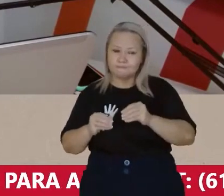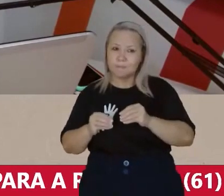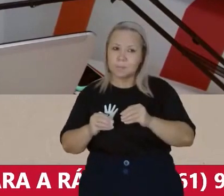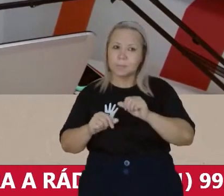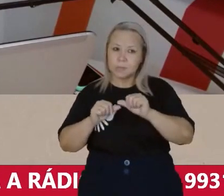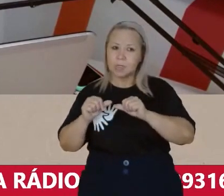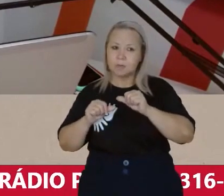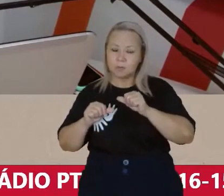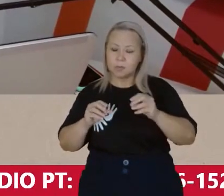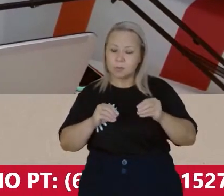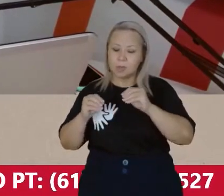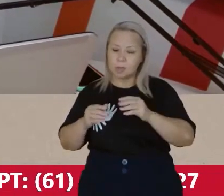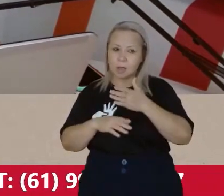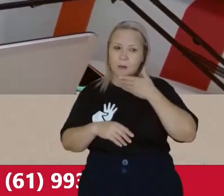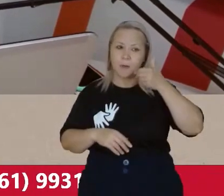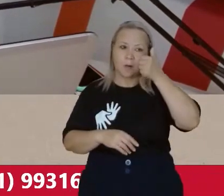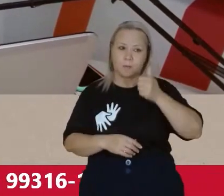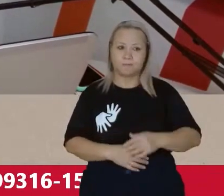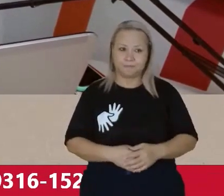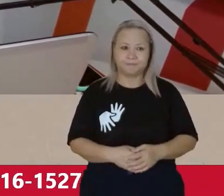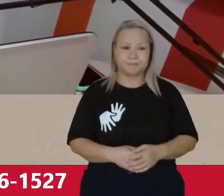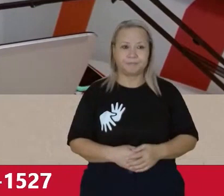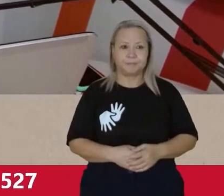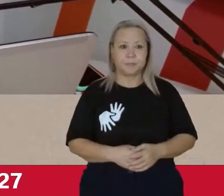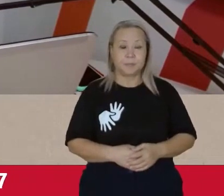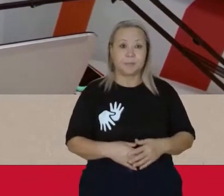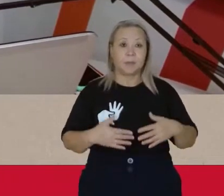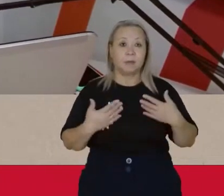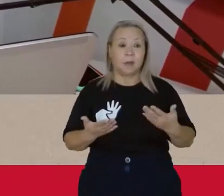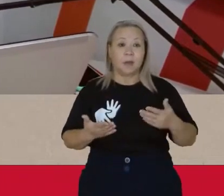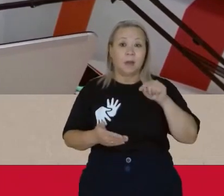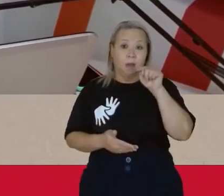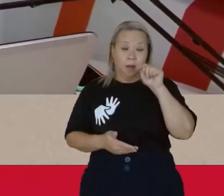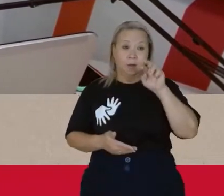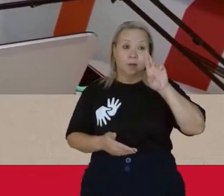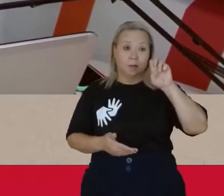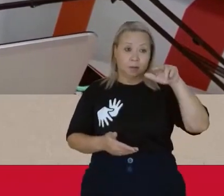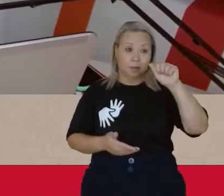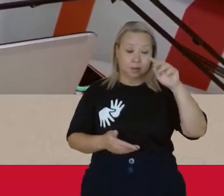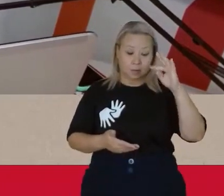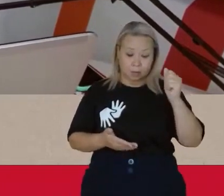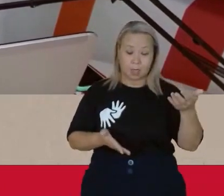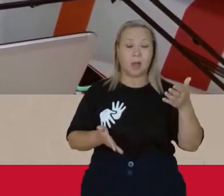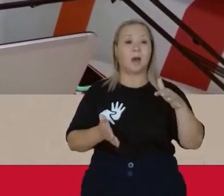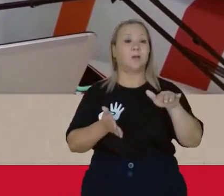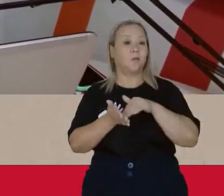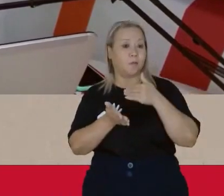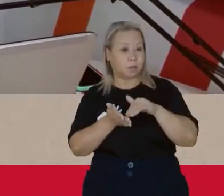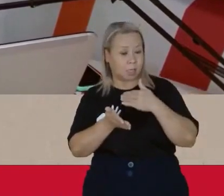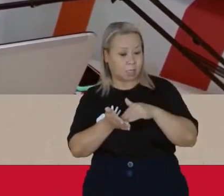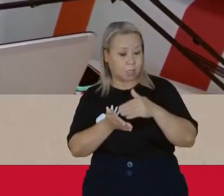nesse processo e lutamos para isso. Renato, você foi secretário nacional de Movimentos Populares e